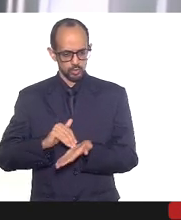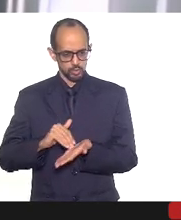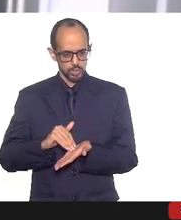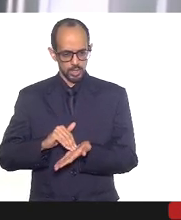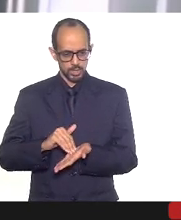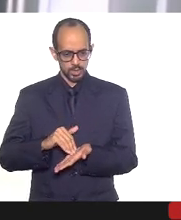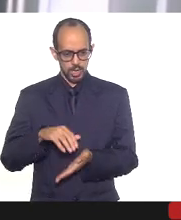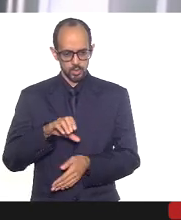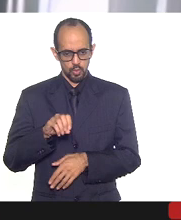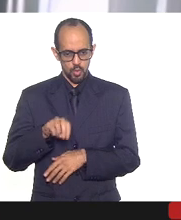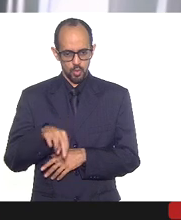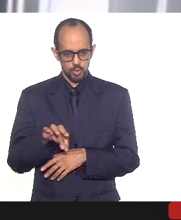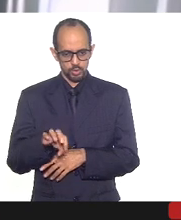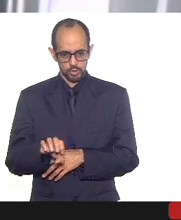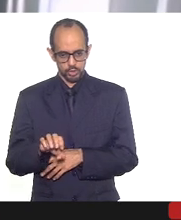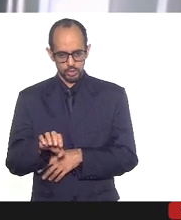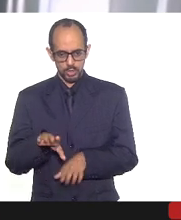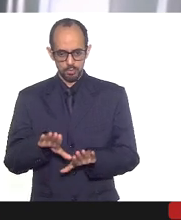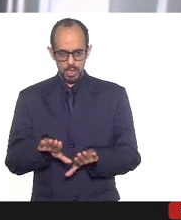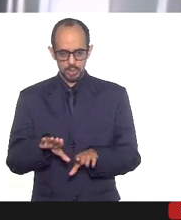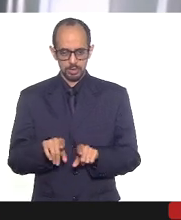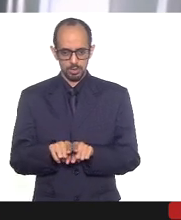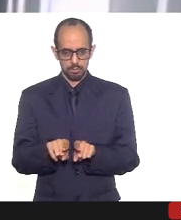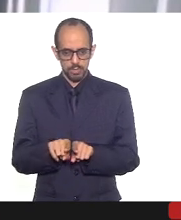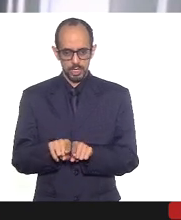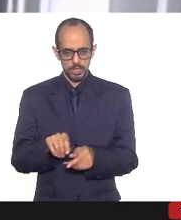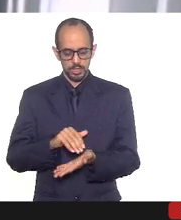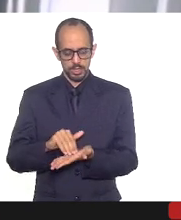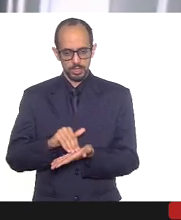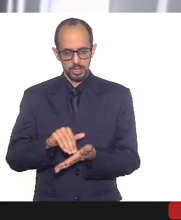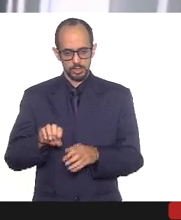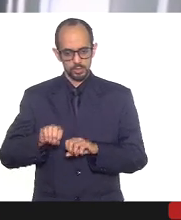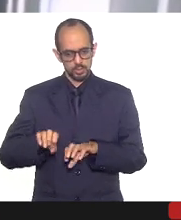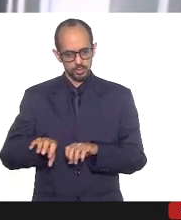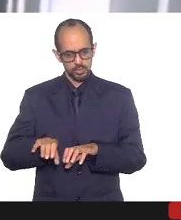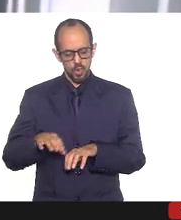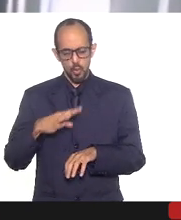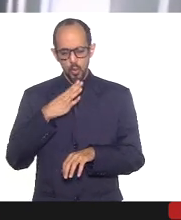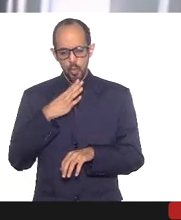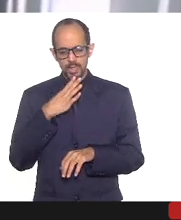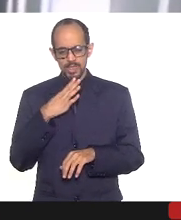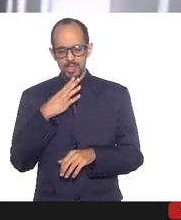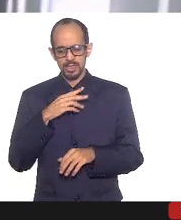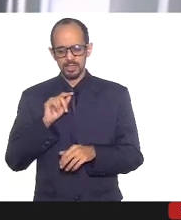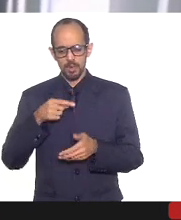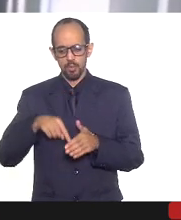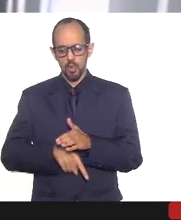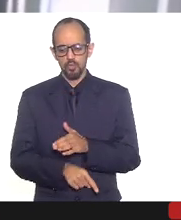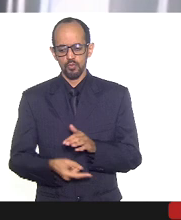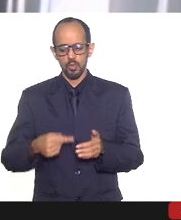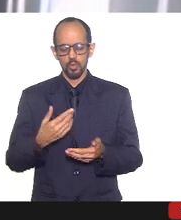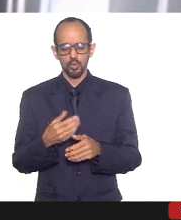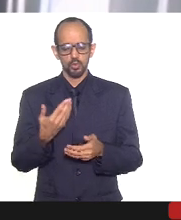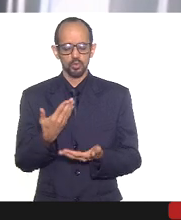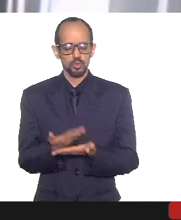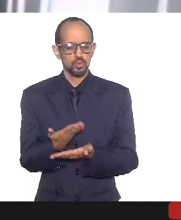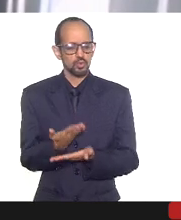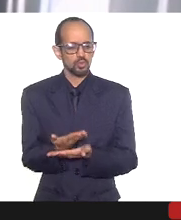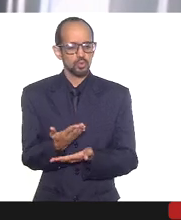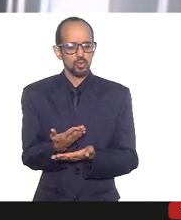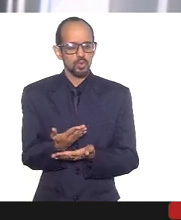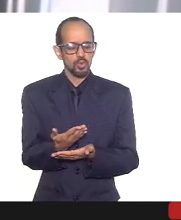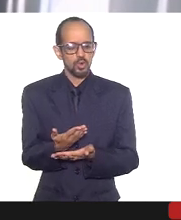mas, além disso, que a Secretaria de Educação seja ocupada por alguém que conheça a pauta da educação. Isso me parece muito importante